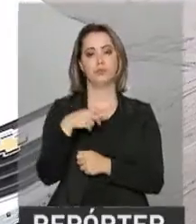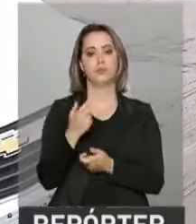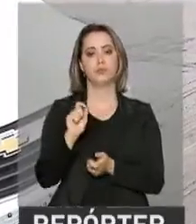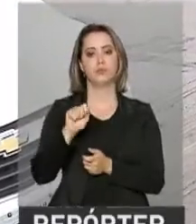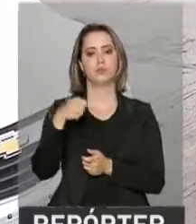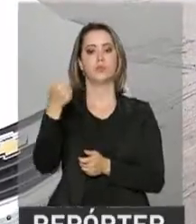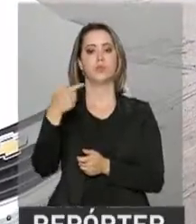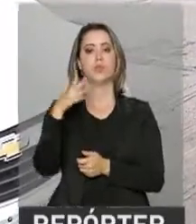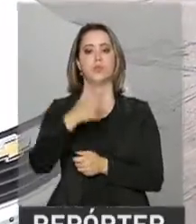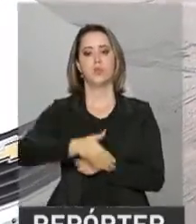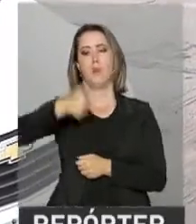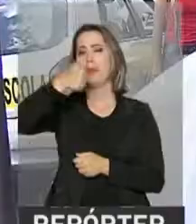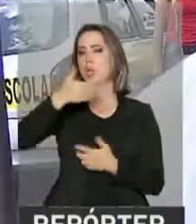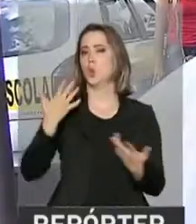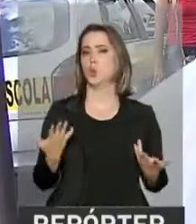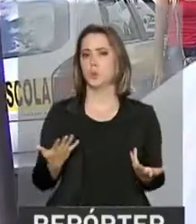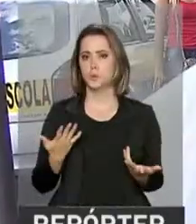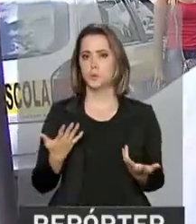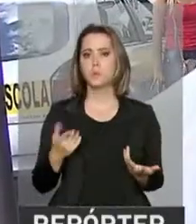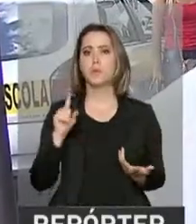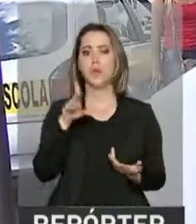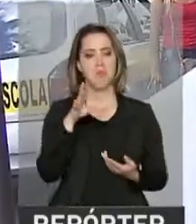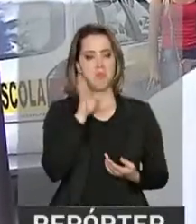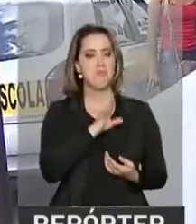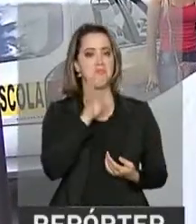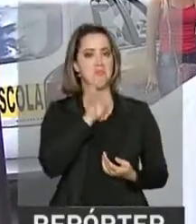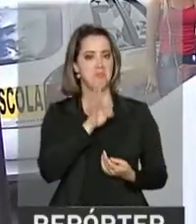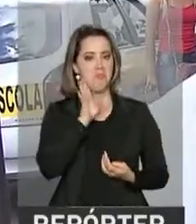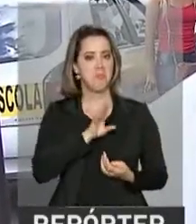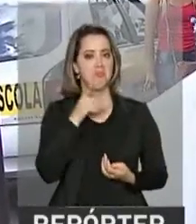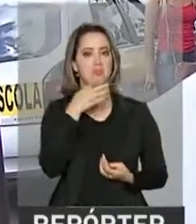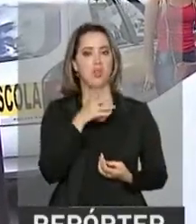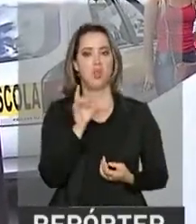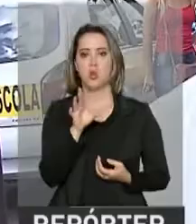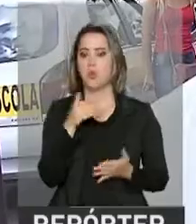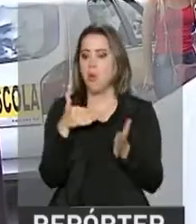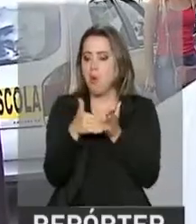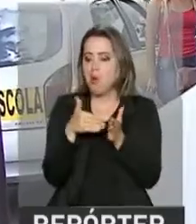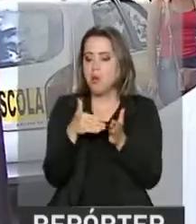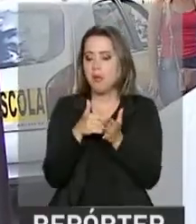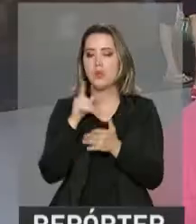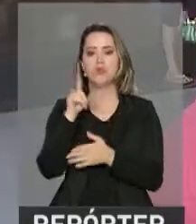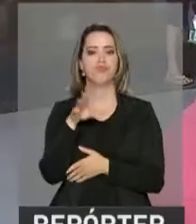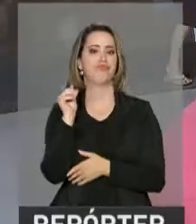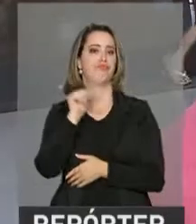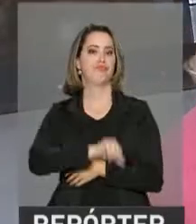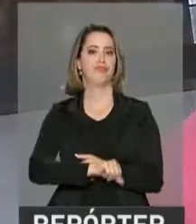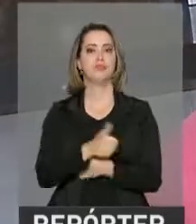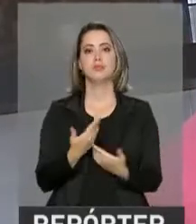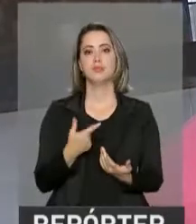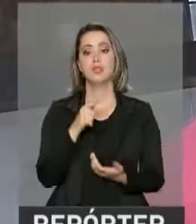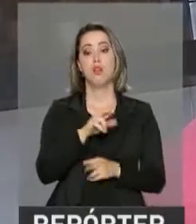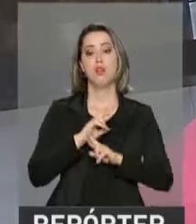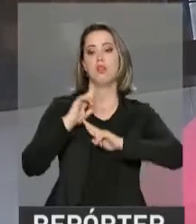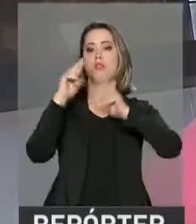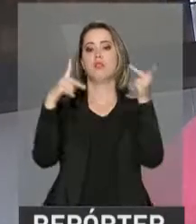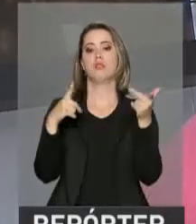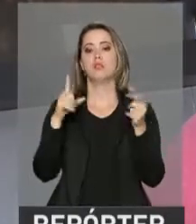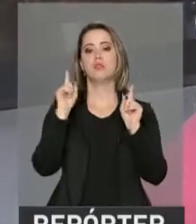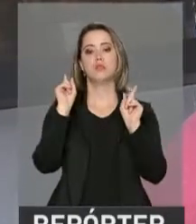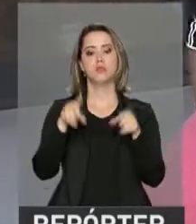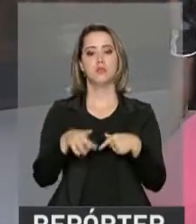tem melhorado bastante é legal internet não é ruim mas só o limite de tráfego é ruim né a diferença é muito grande